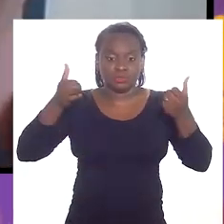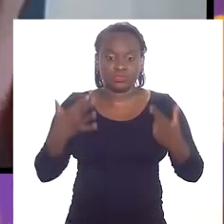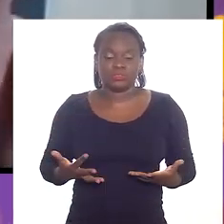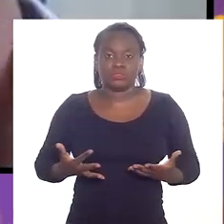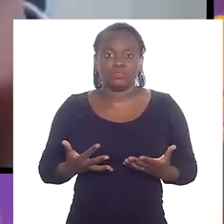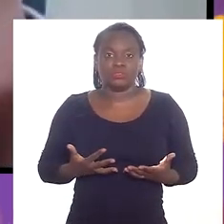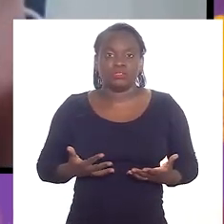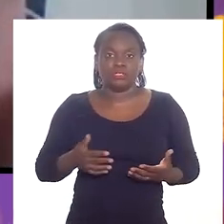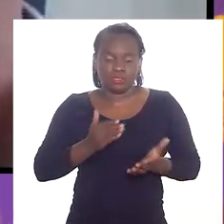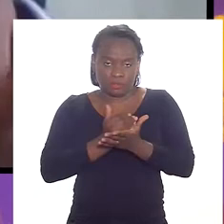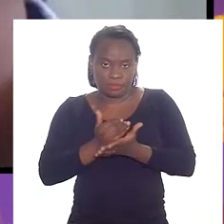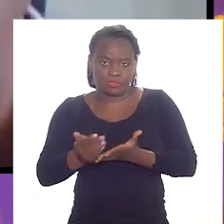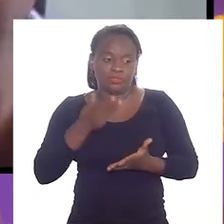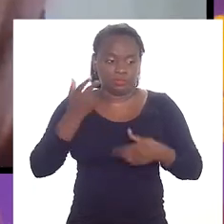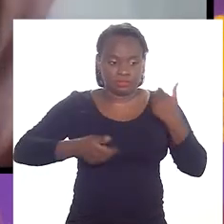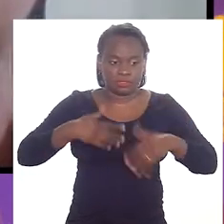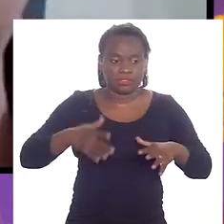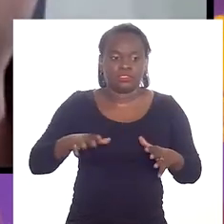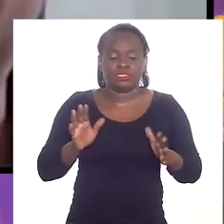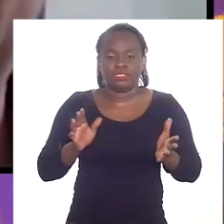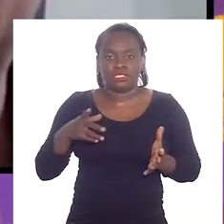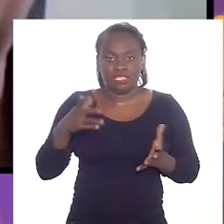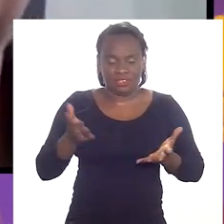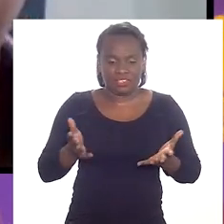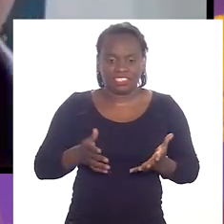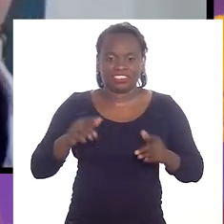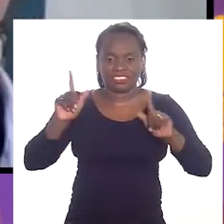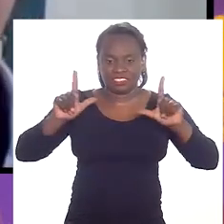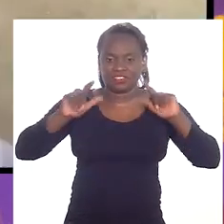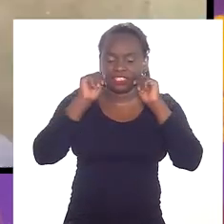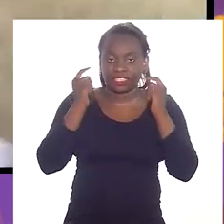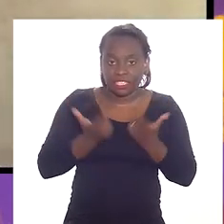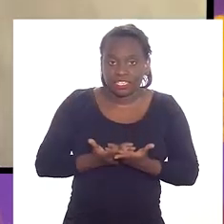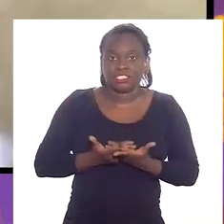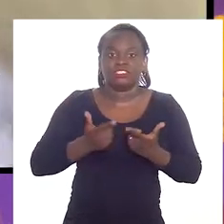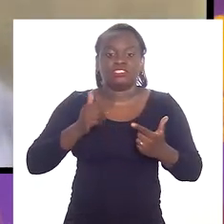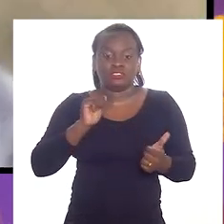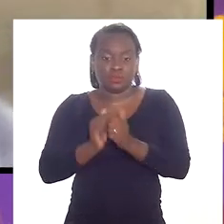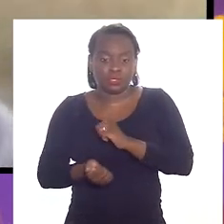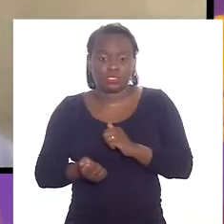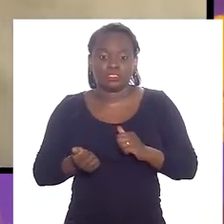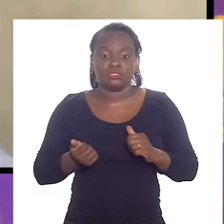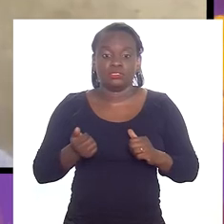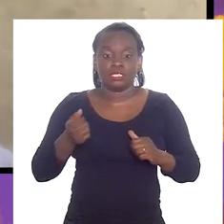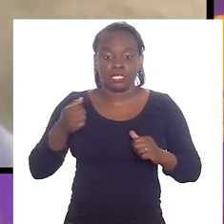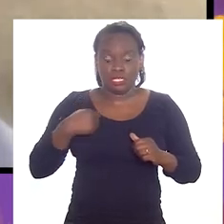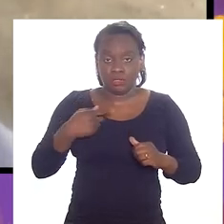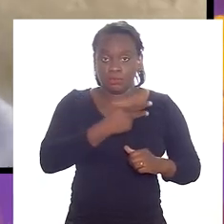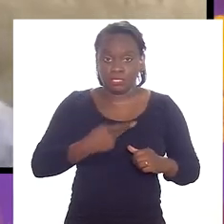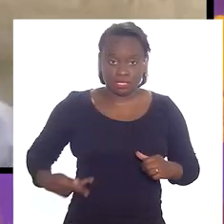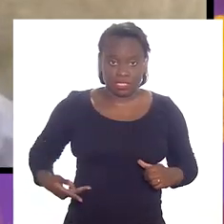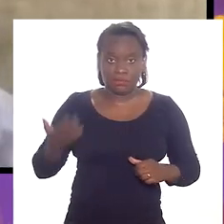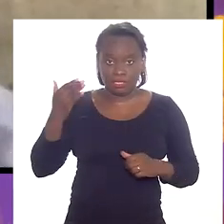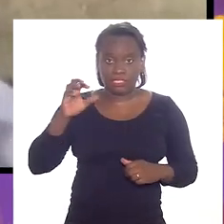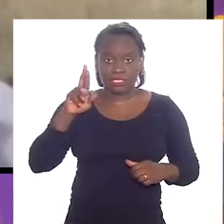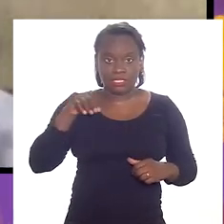seguro? Mas é aquele atleta que pula o muro, entre aspas? Veja bem, você disse na